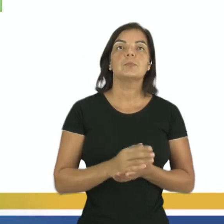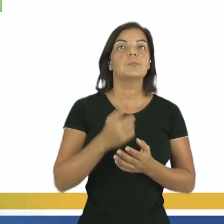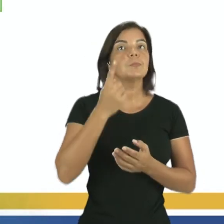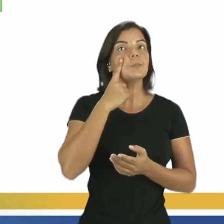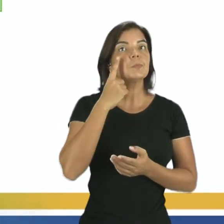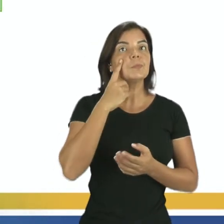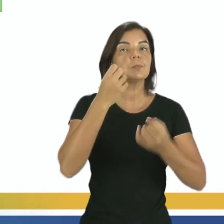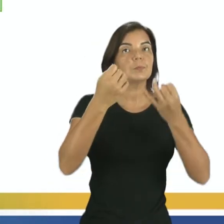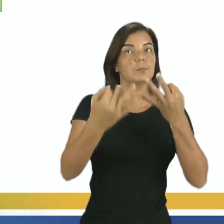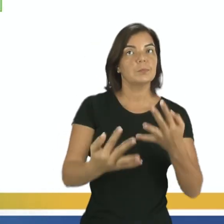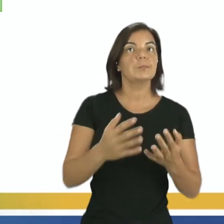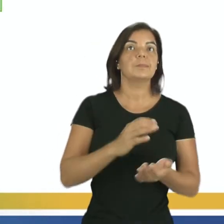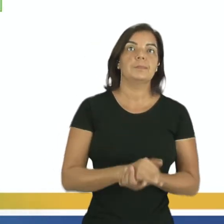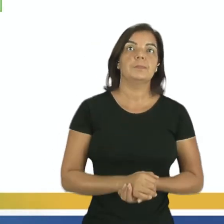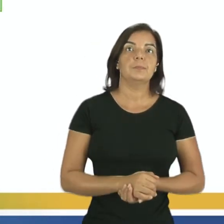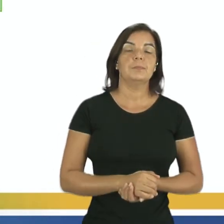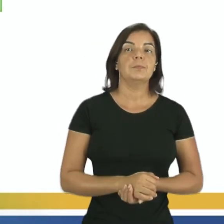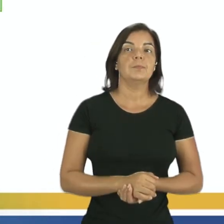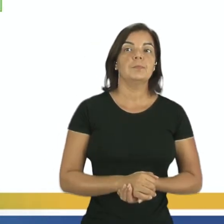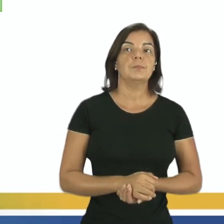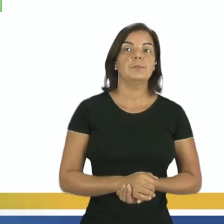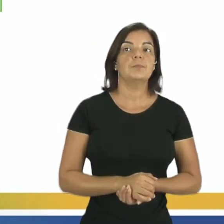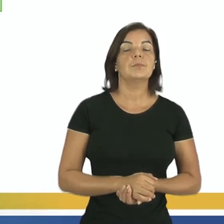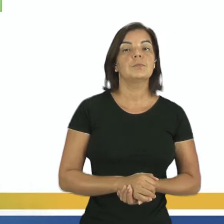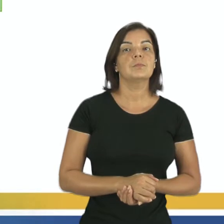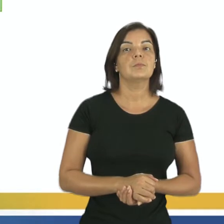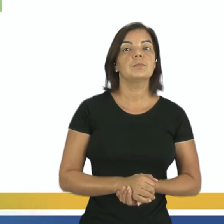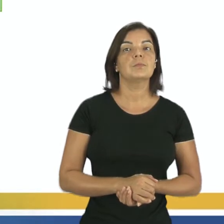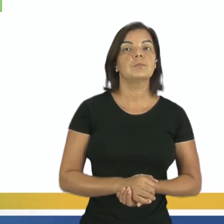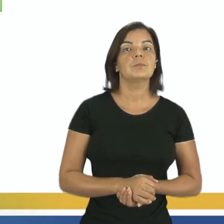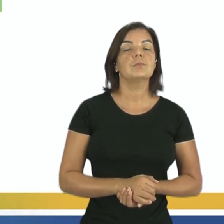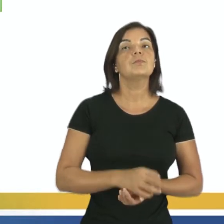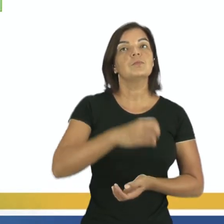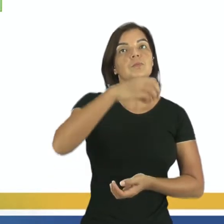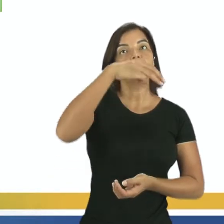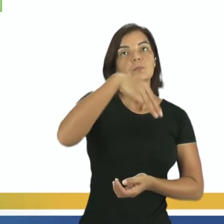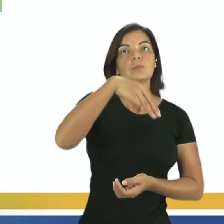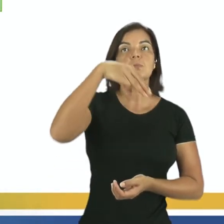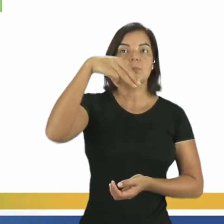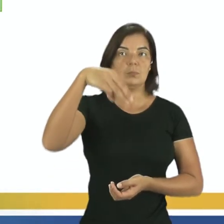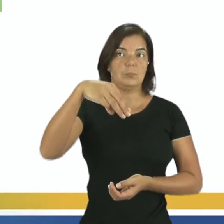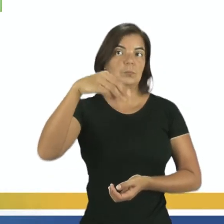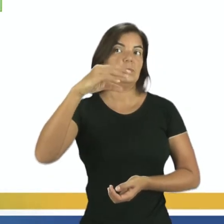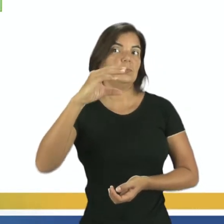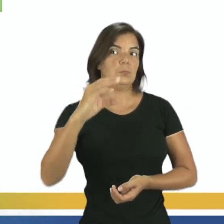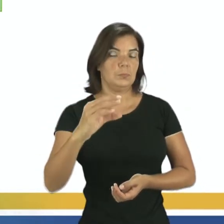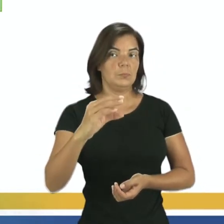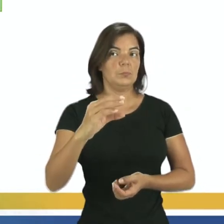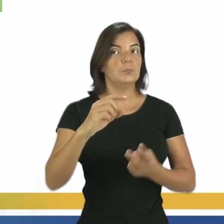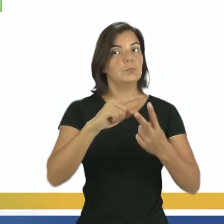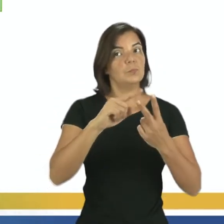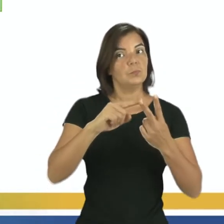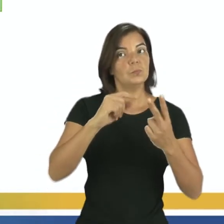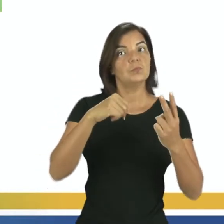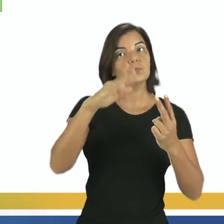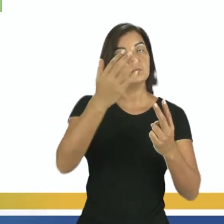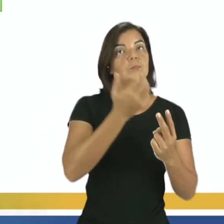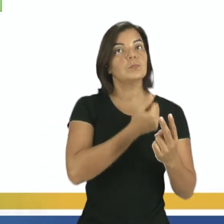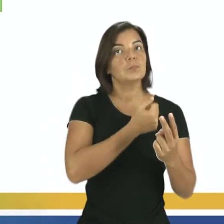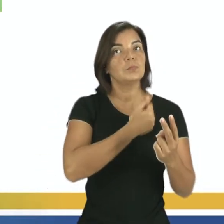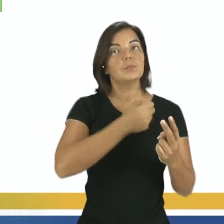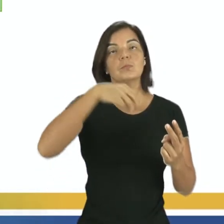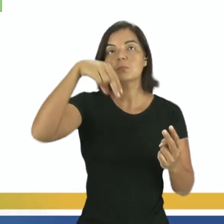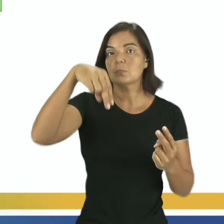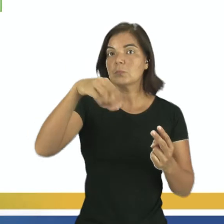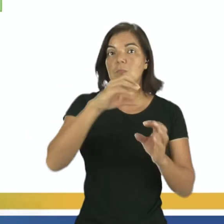Então a gente vai definir o seguinte. Nós vamos definir como mínimo múltiplo comum de 2 ou mais números naturais